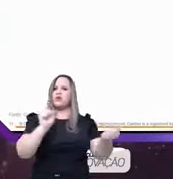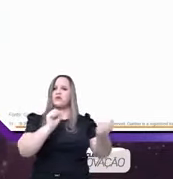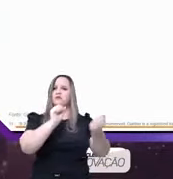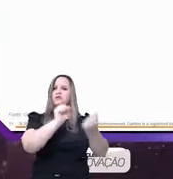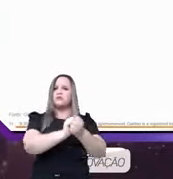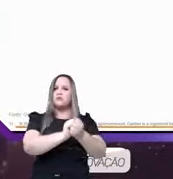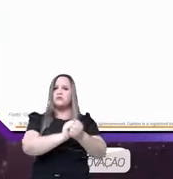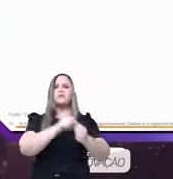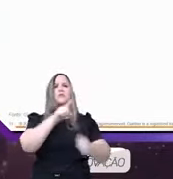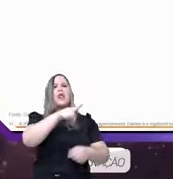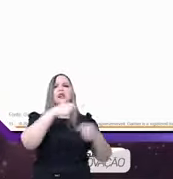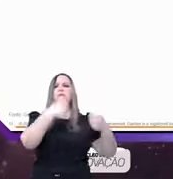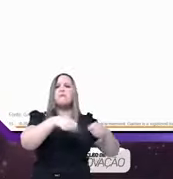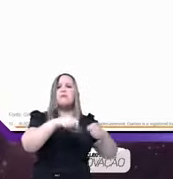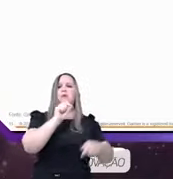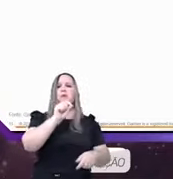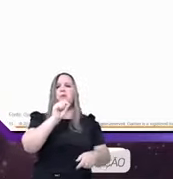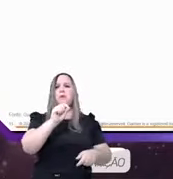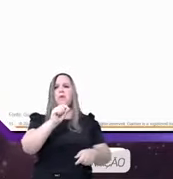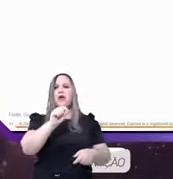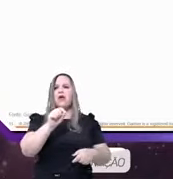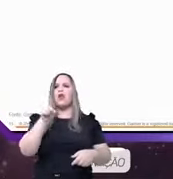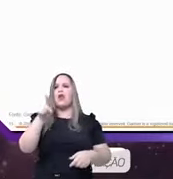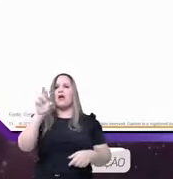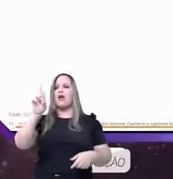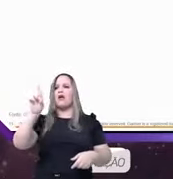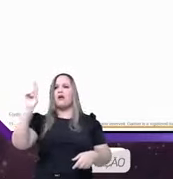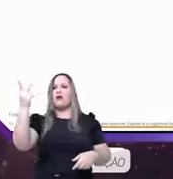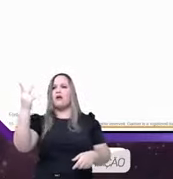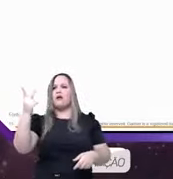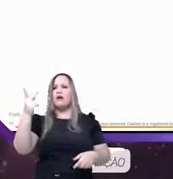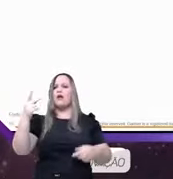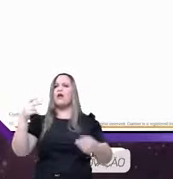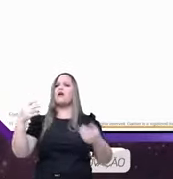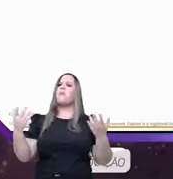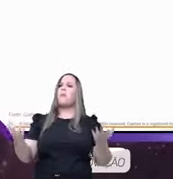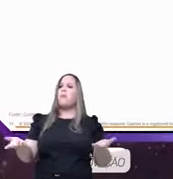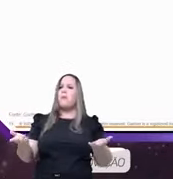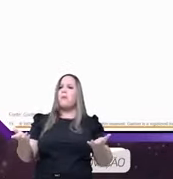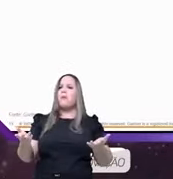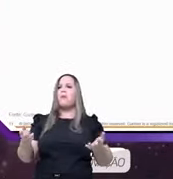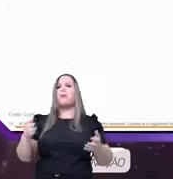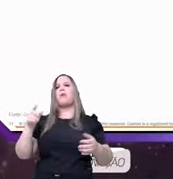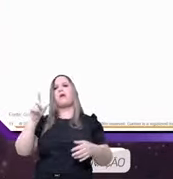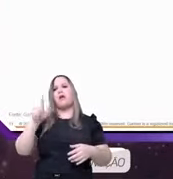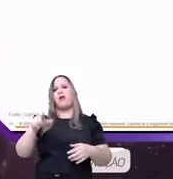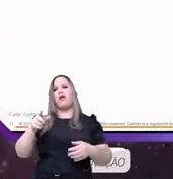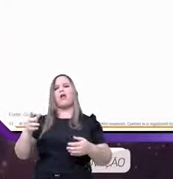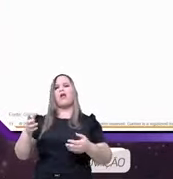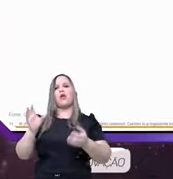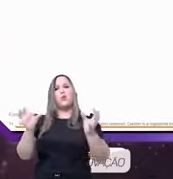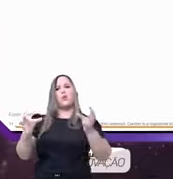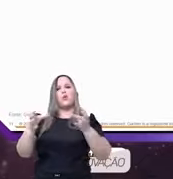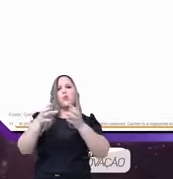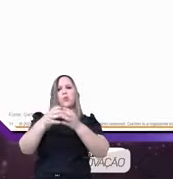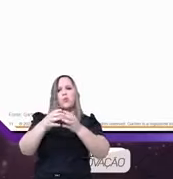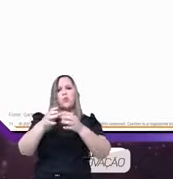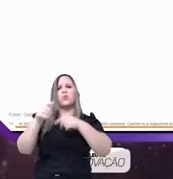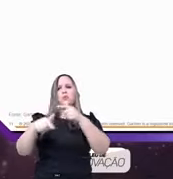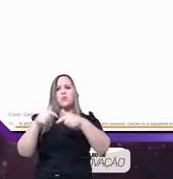centralidade do cliente para o RH é o colaborador, o magistrado. É aquela pessoa que está trabalhando para ele. É o cliente